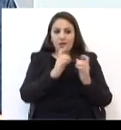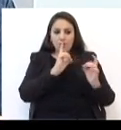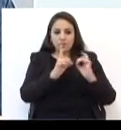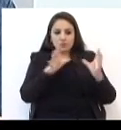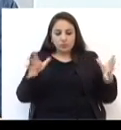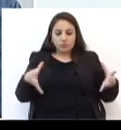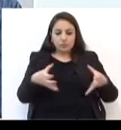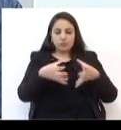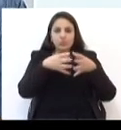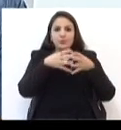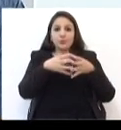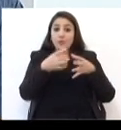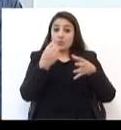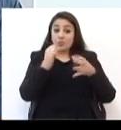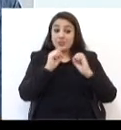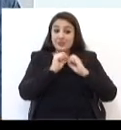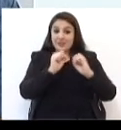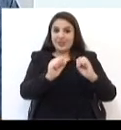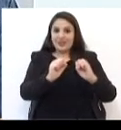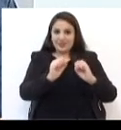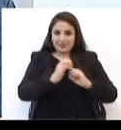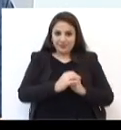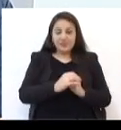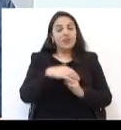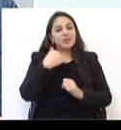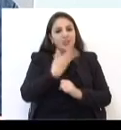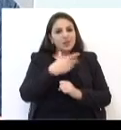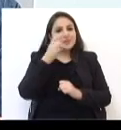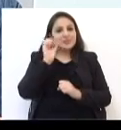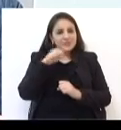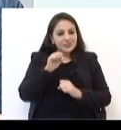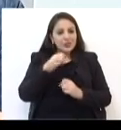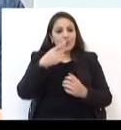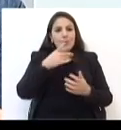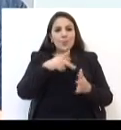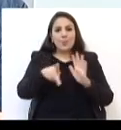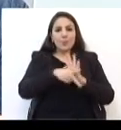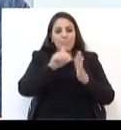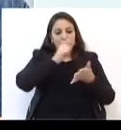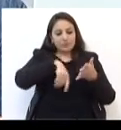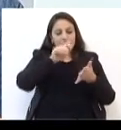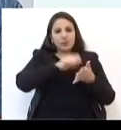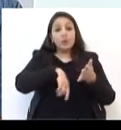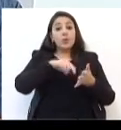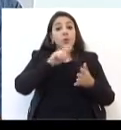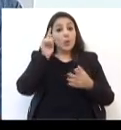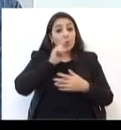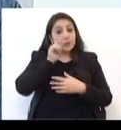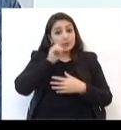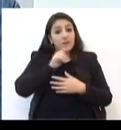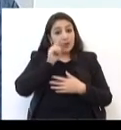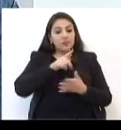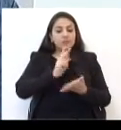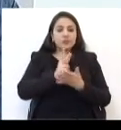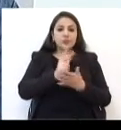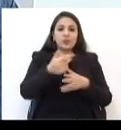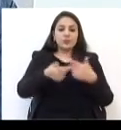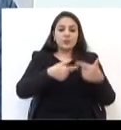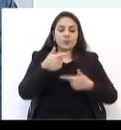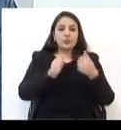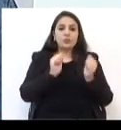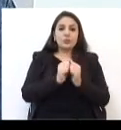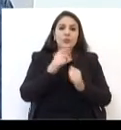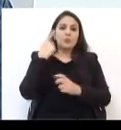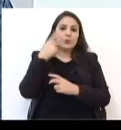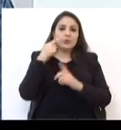essas coordenadorias dentro de uma secretaria. E aí sim com uma rubrica própria e com condições de dar seguimento de um trabalho